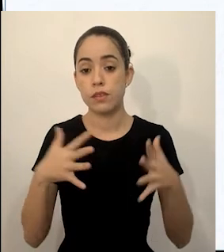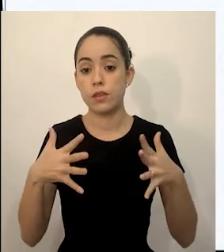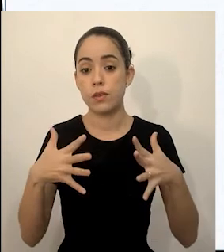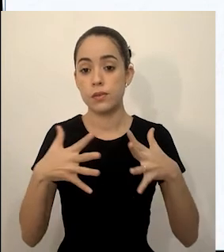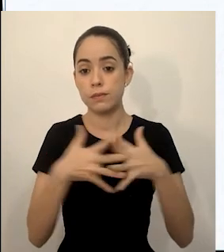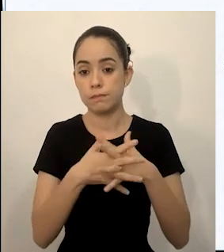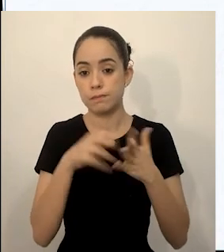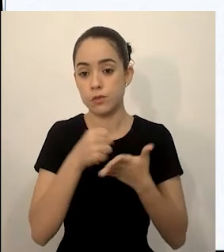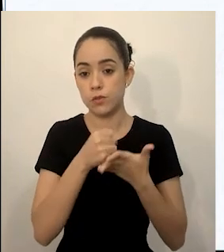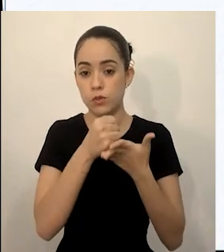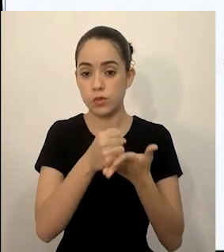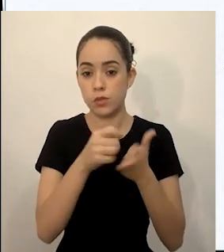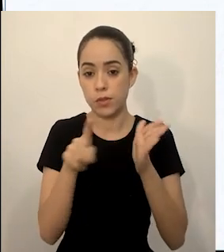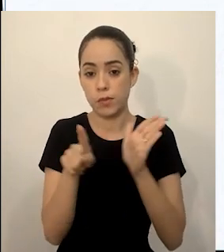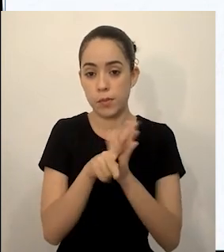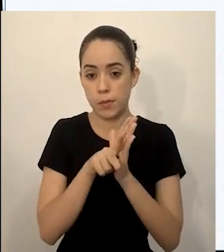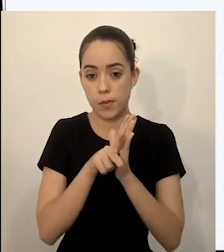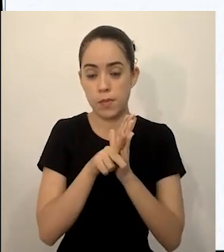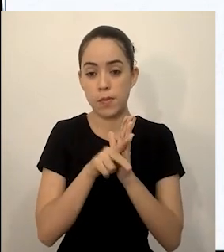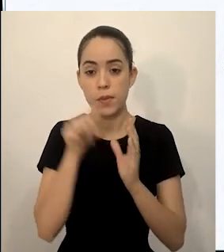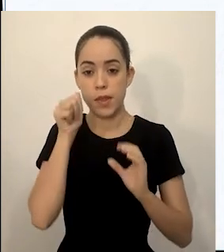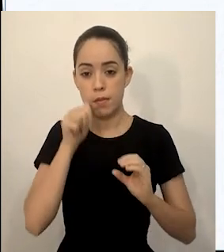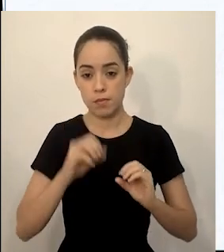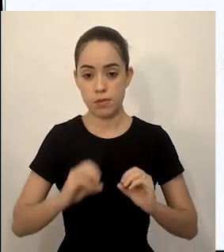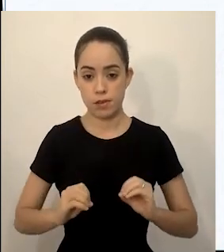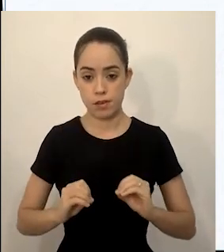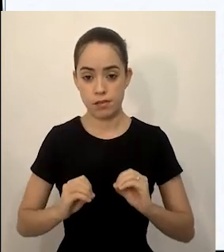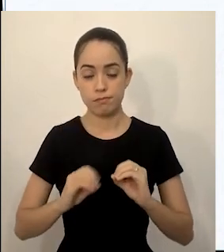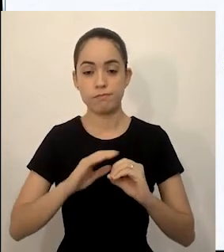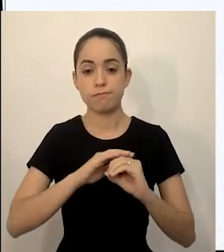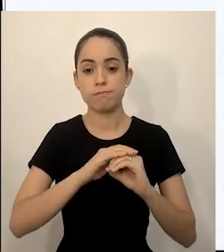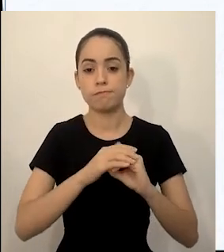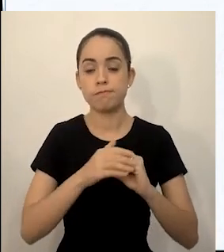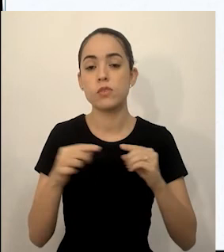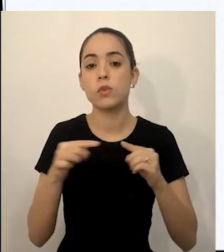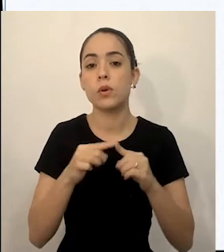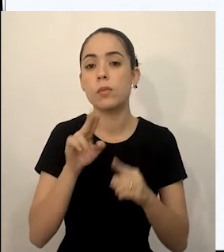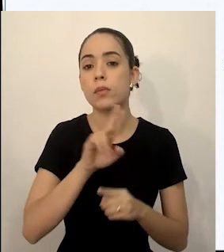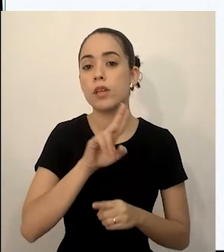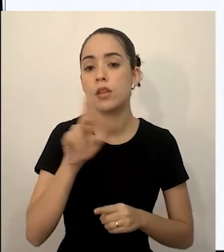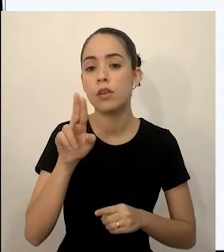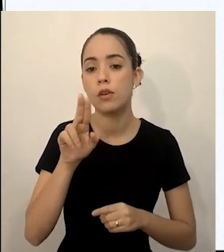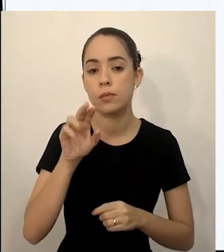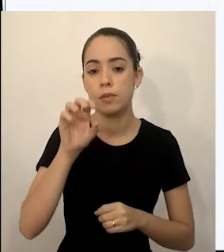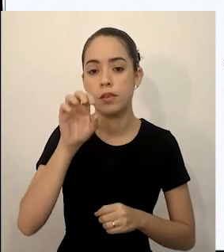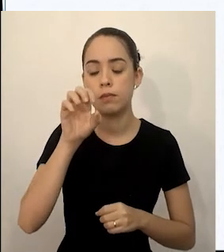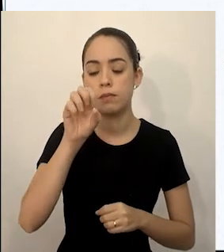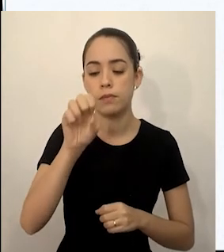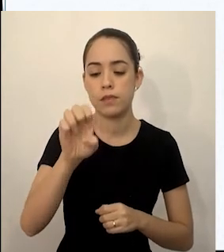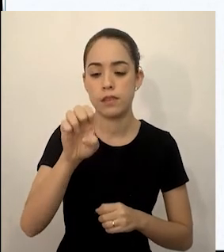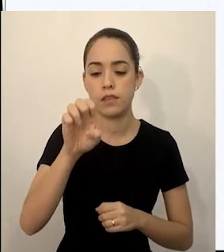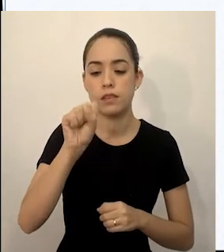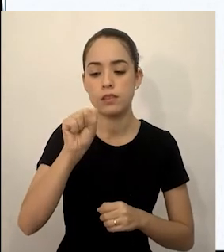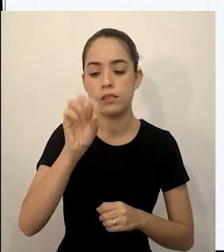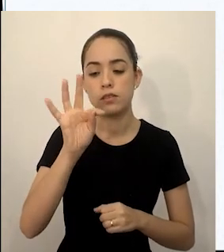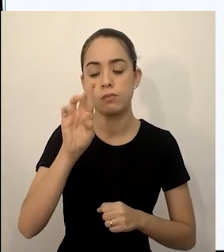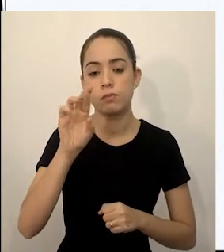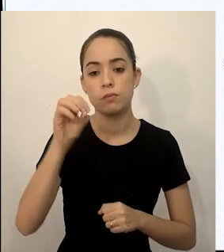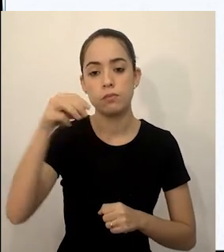O tecido conjuntivo ovariano, também denominado de